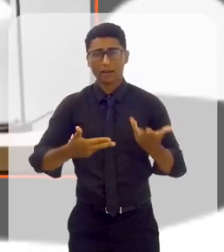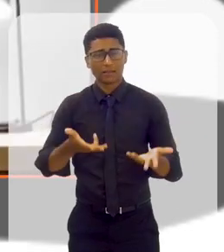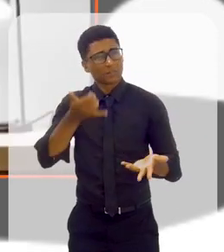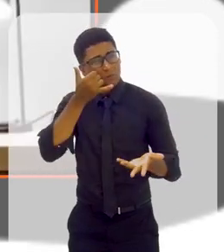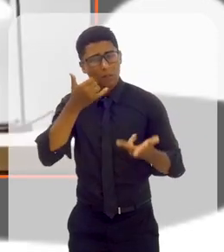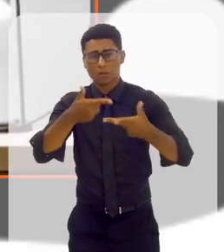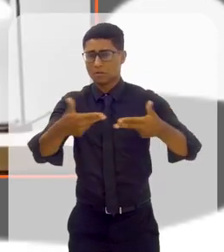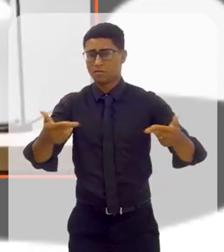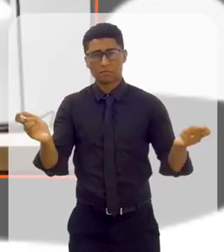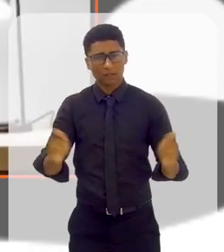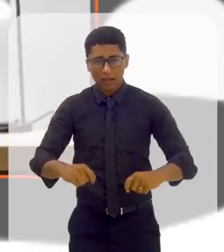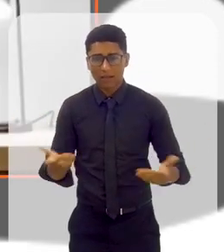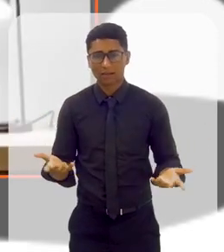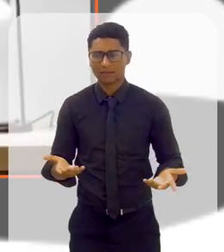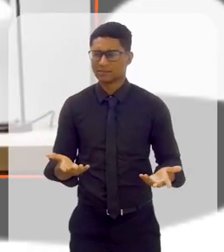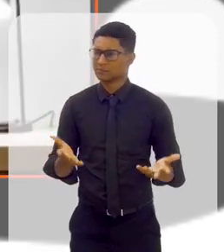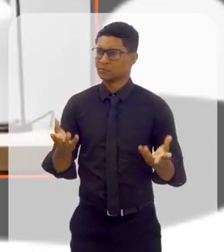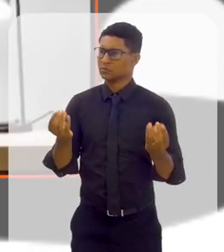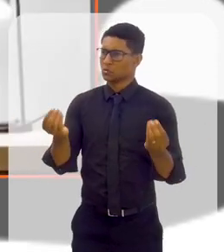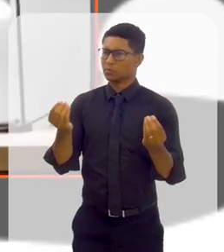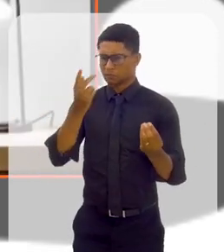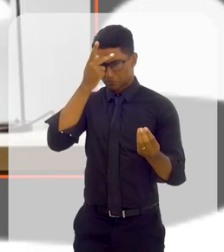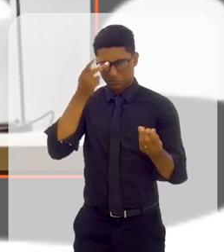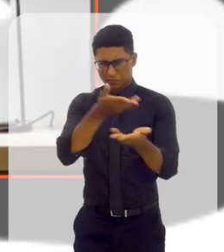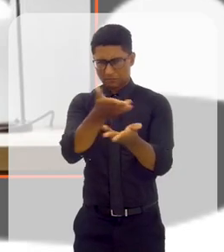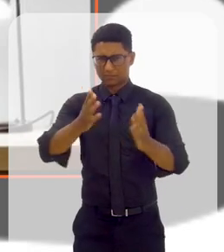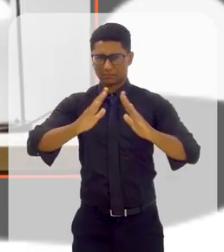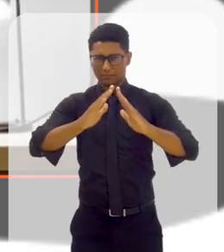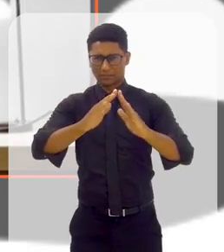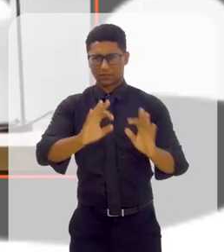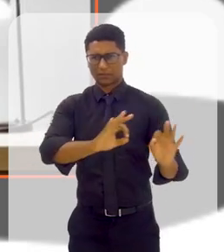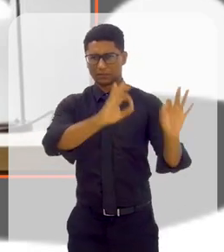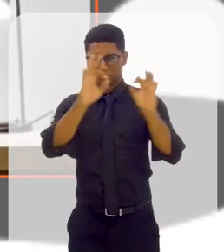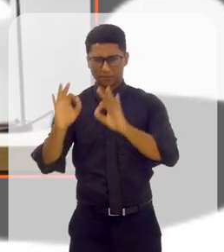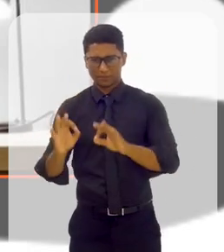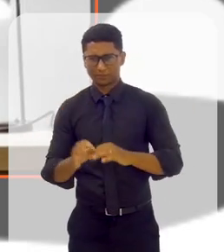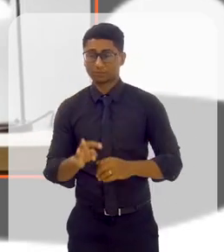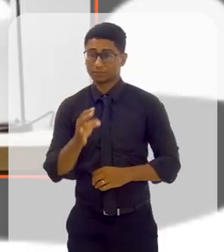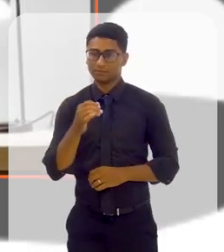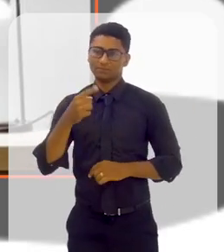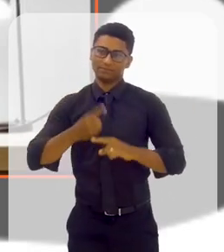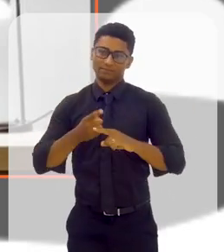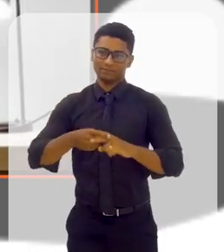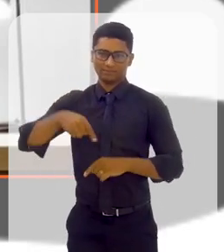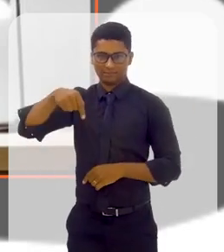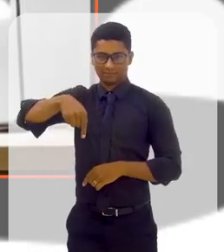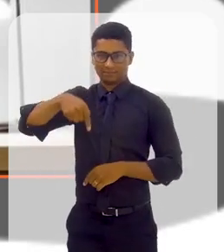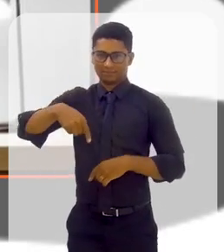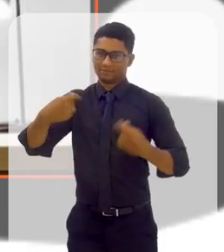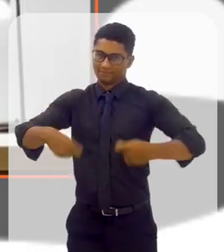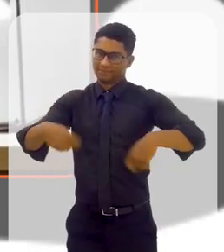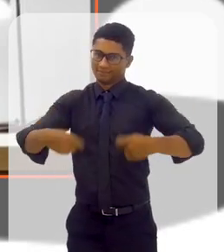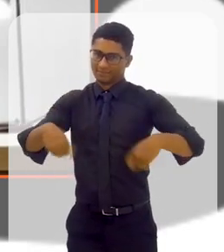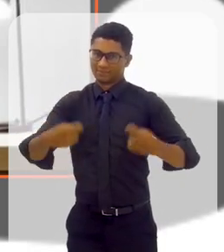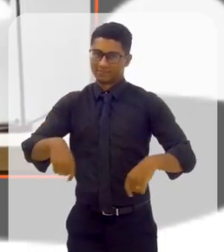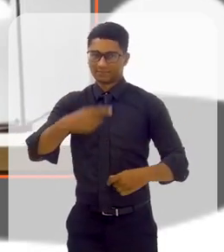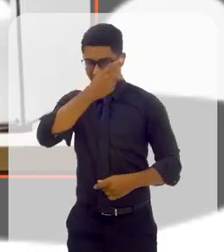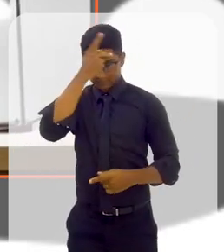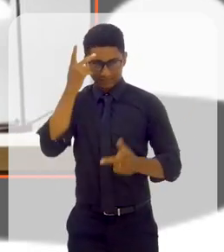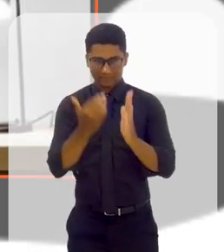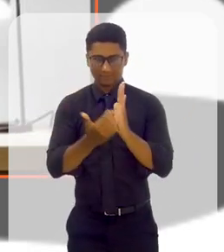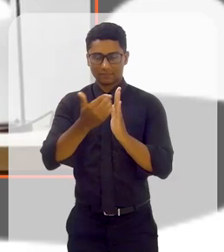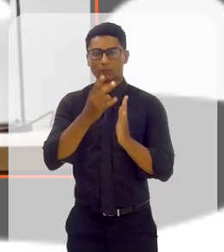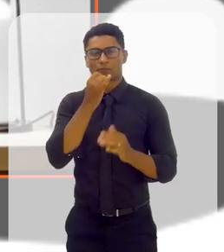funciona, Marcelo? Então, assim, quem nos assiste, quem está em casa agora, que esse programa tem que ser exportado, né? Quem